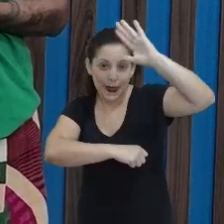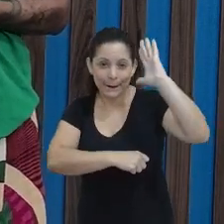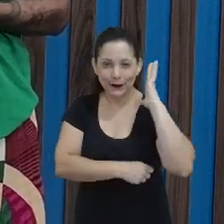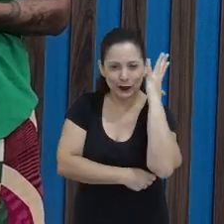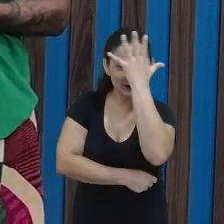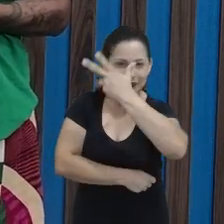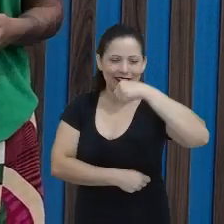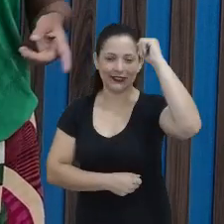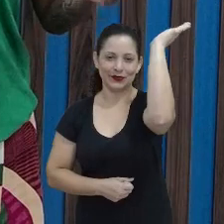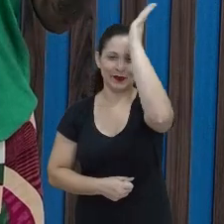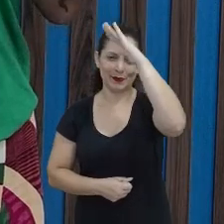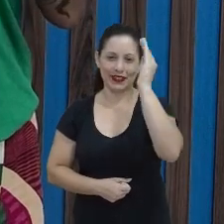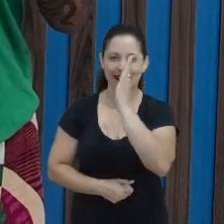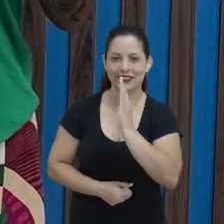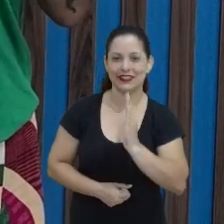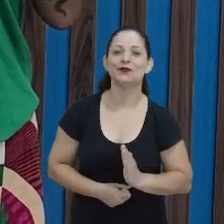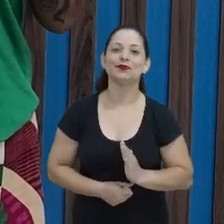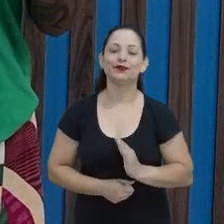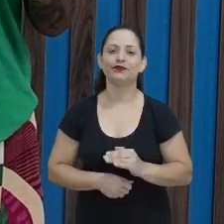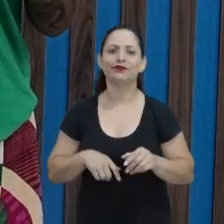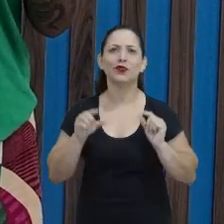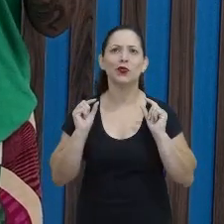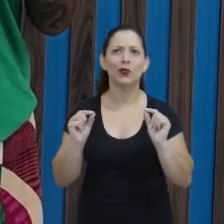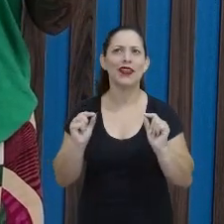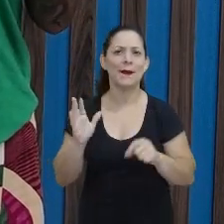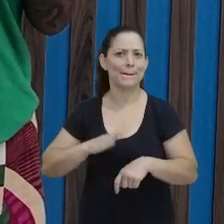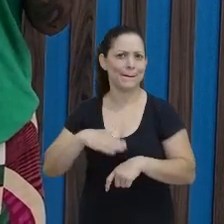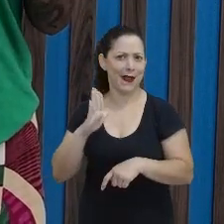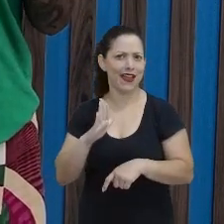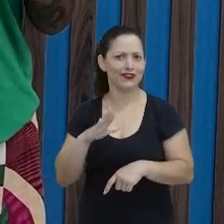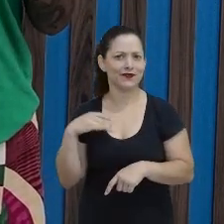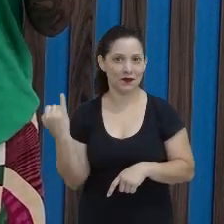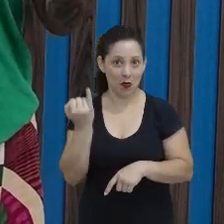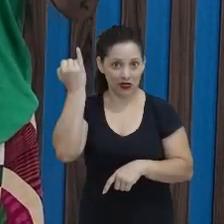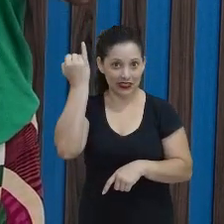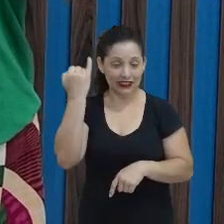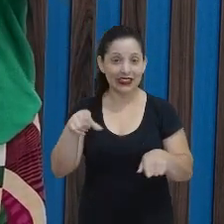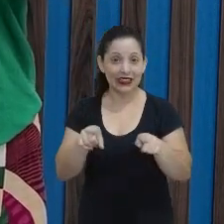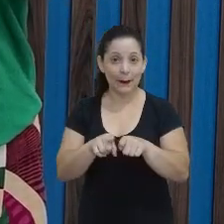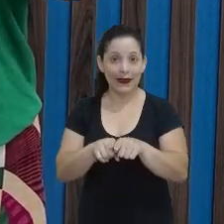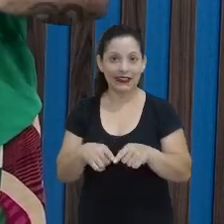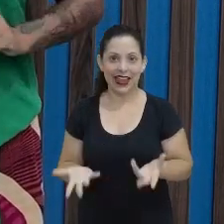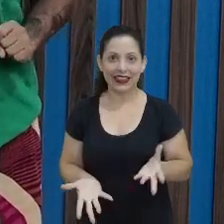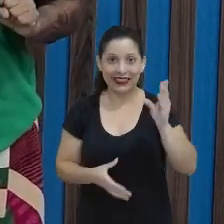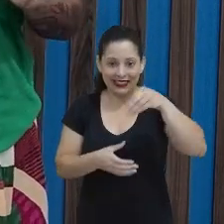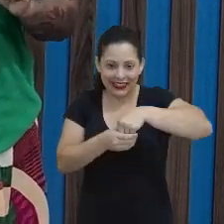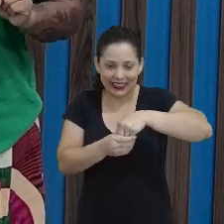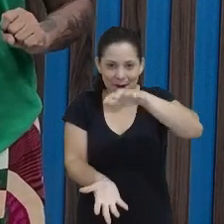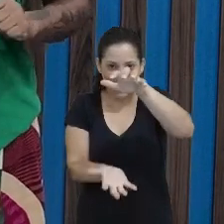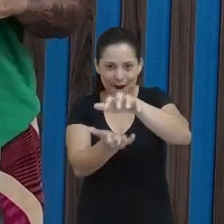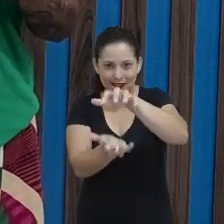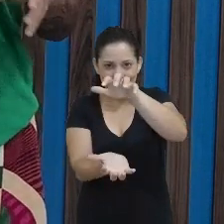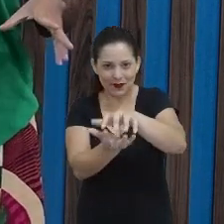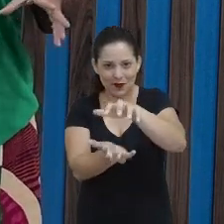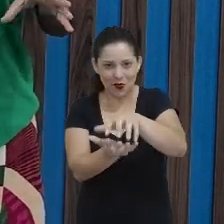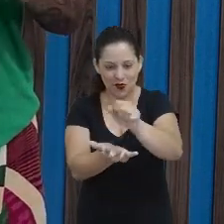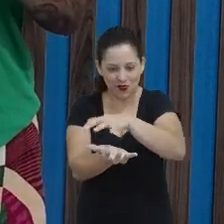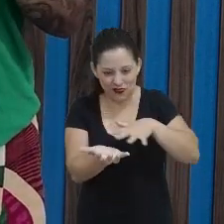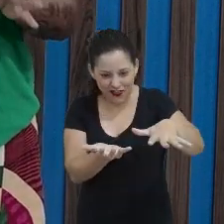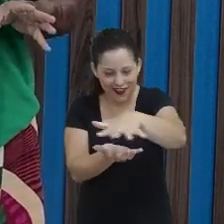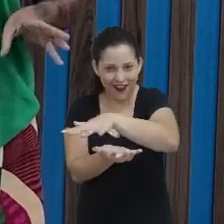ousaria dizer que mais importante do que do Brasil é a rua mais bonita do nosso país, Pernambuco, tá?